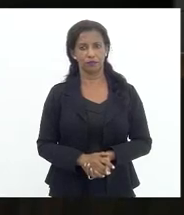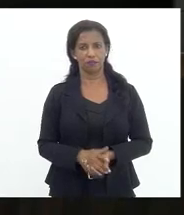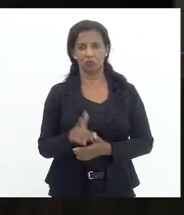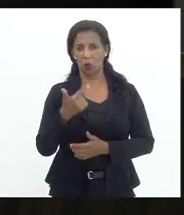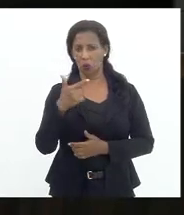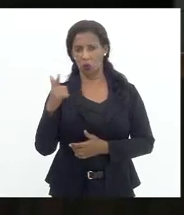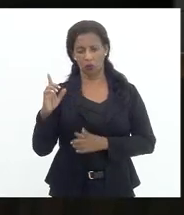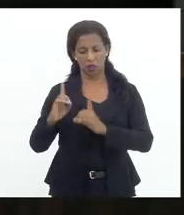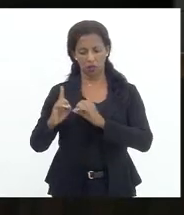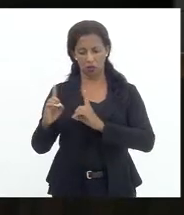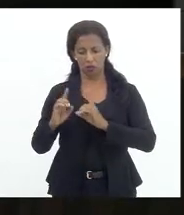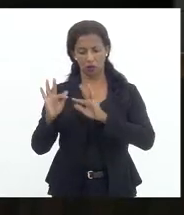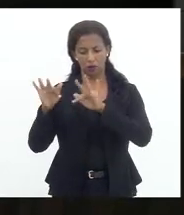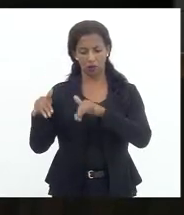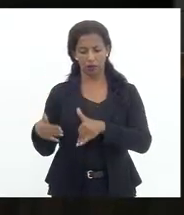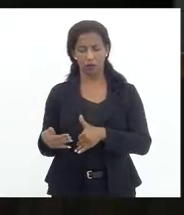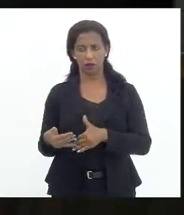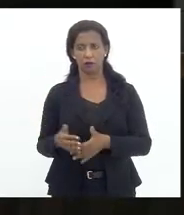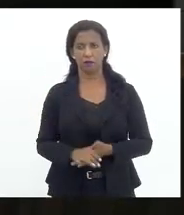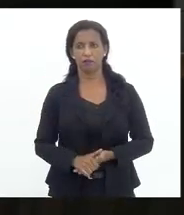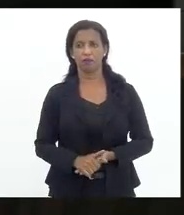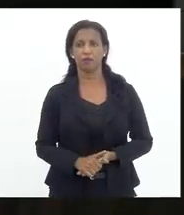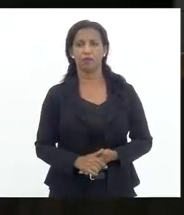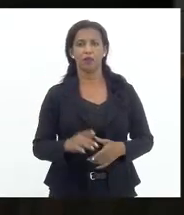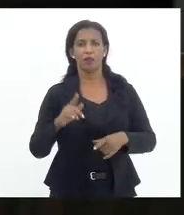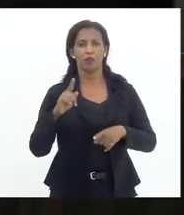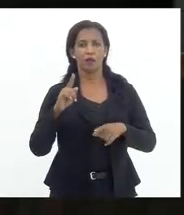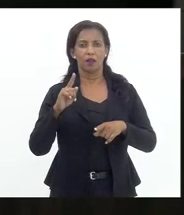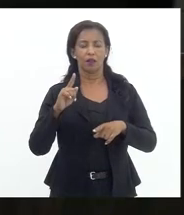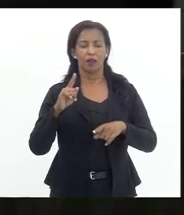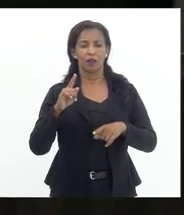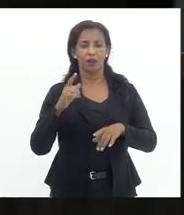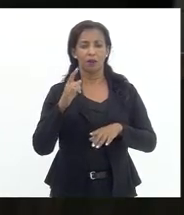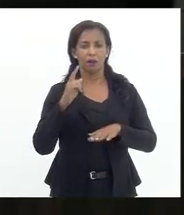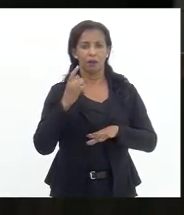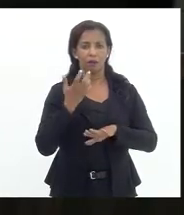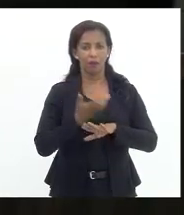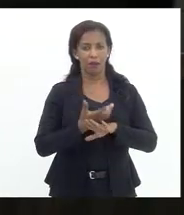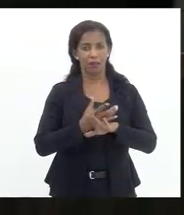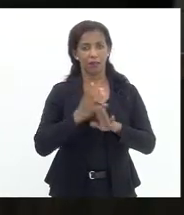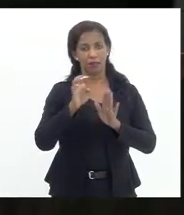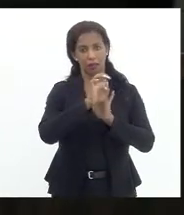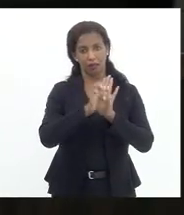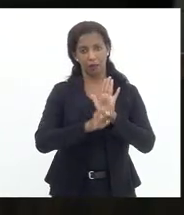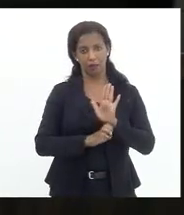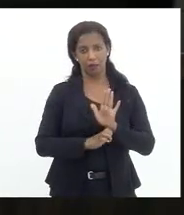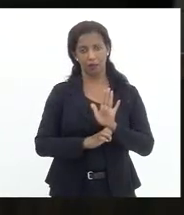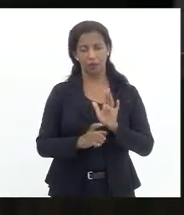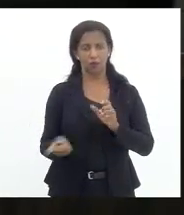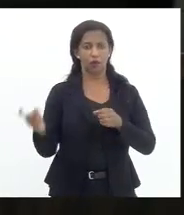Não havendo quem queira discutir, encerra a discussão. Matéria recebeu emendas e retorna às comissões.